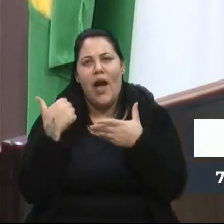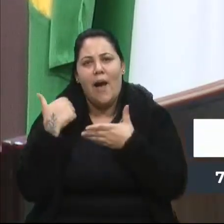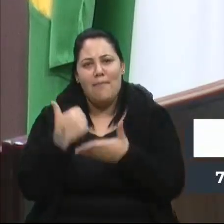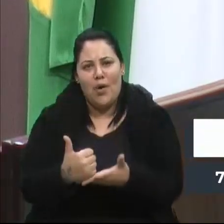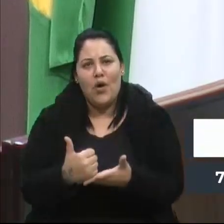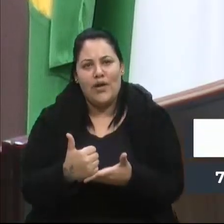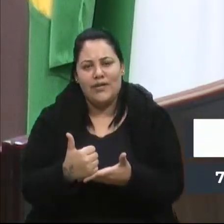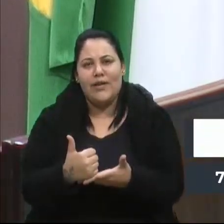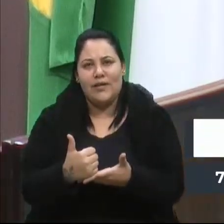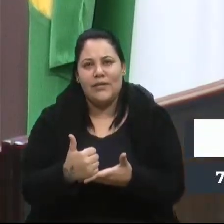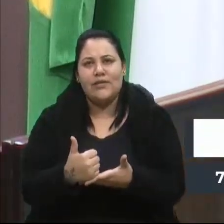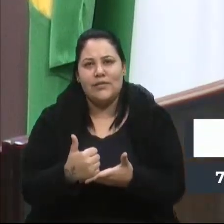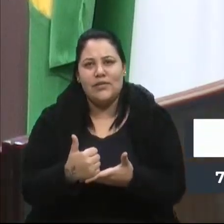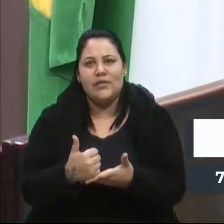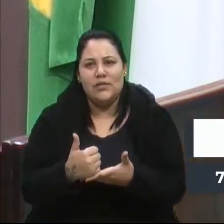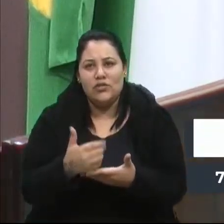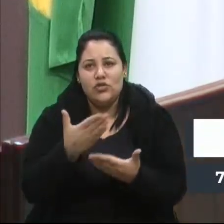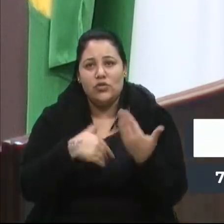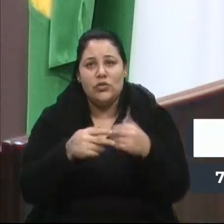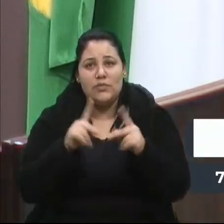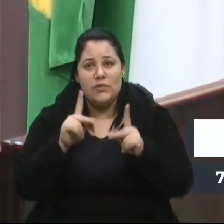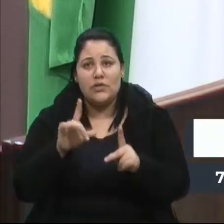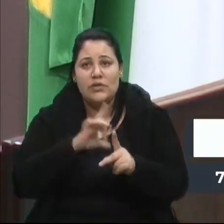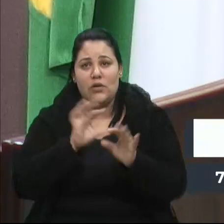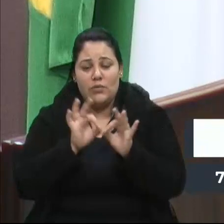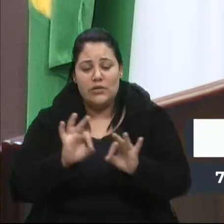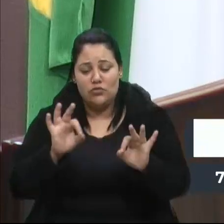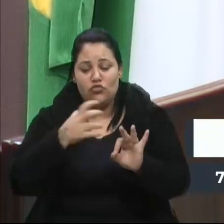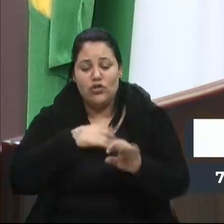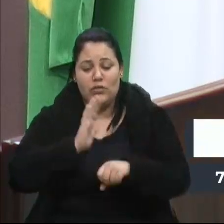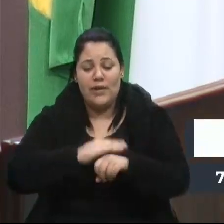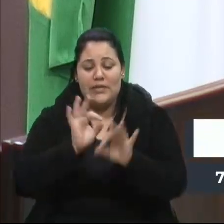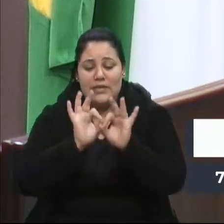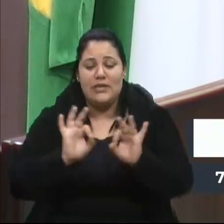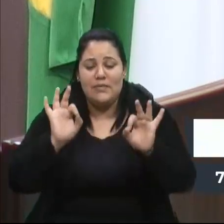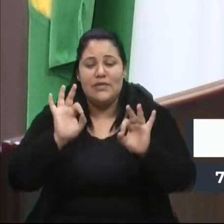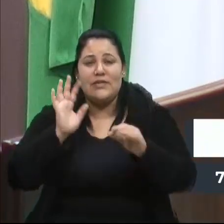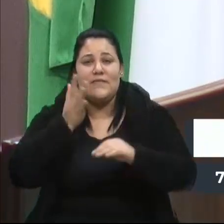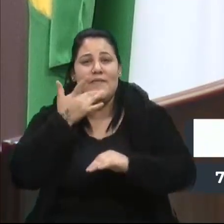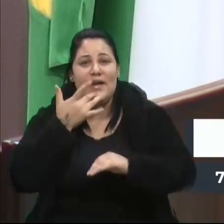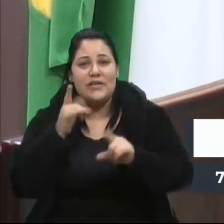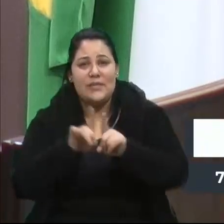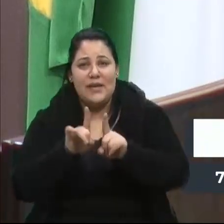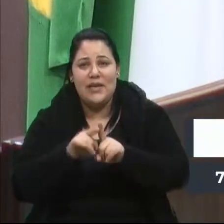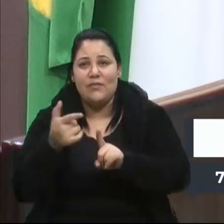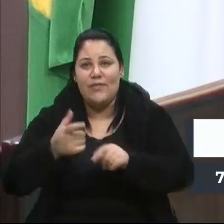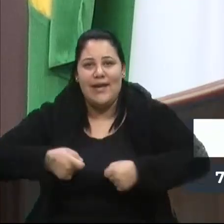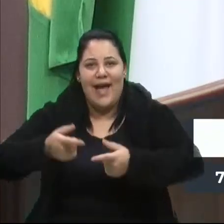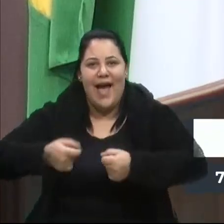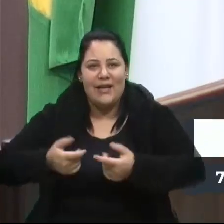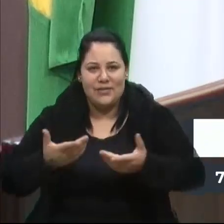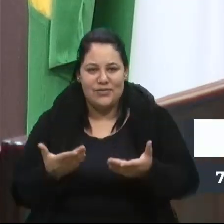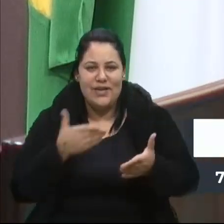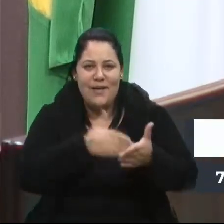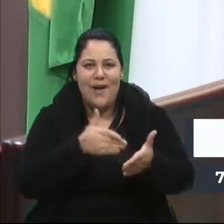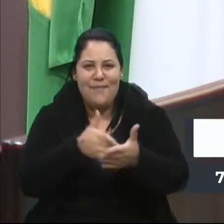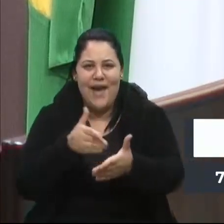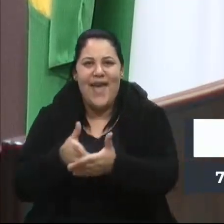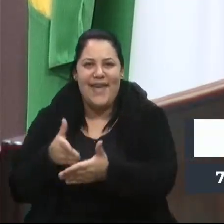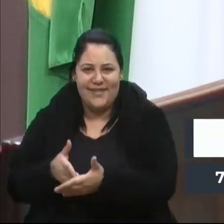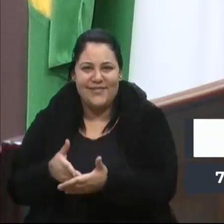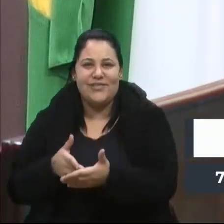gente chegar para as pessoas de uma maneira mais simples, mais fácil, né? Sem esse custo e sem essas impossibilidades como a que a gente está